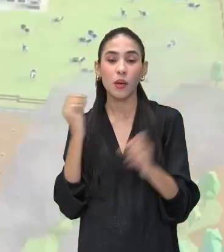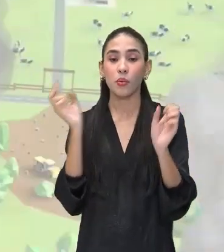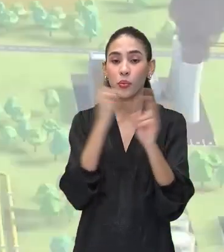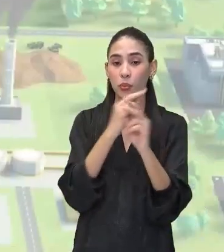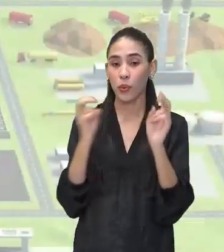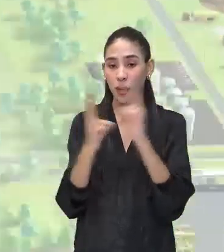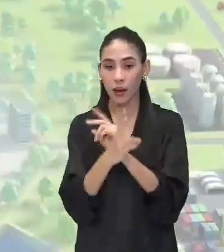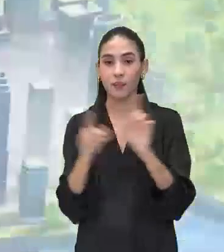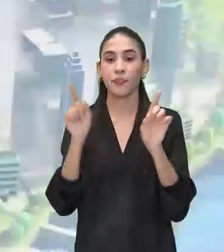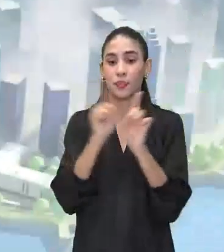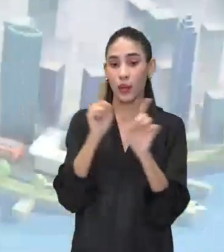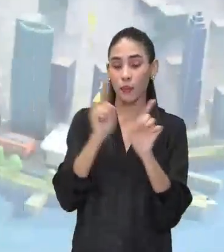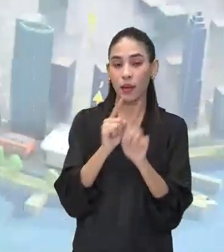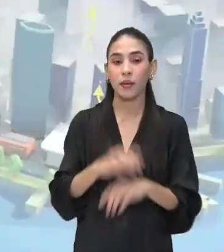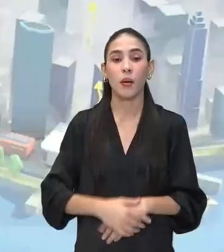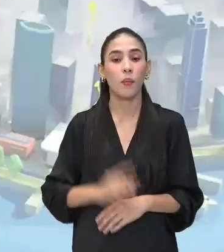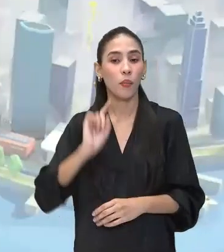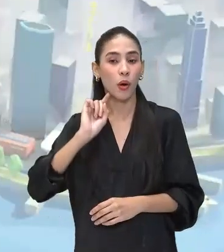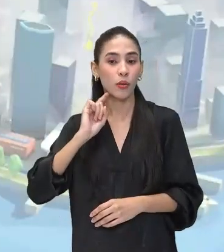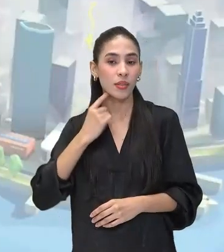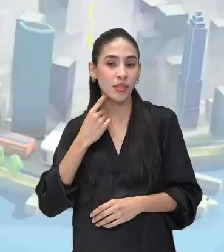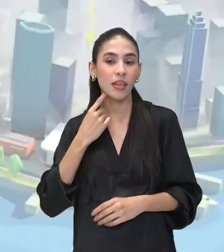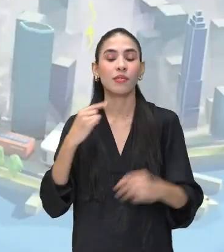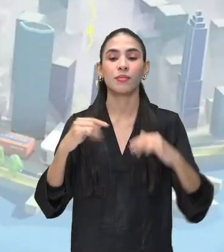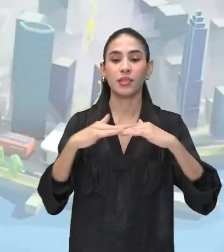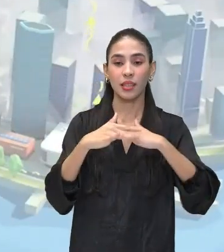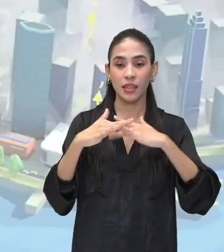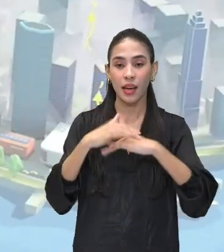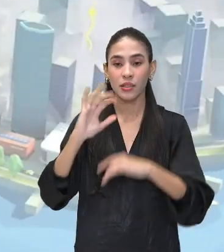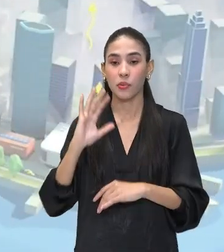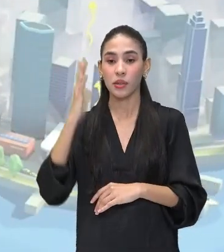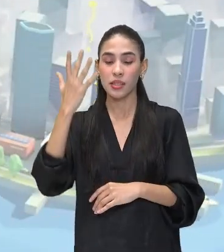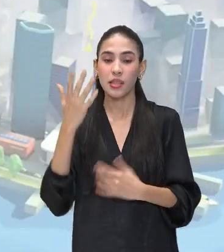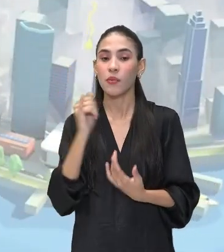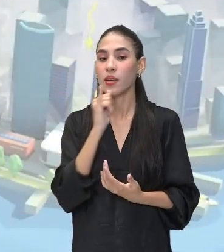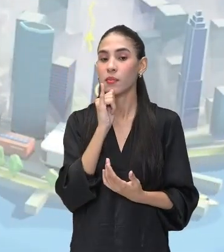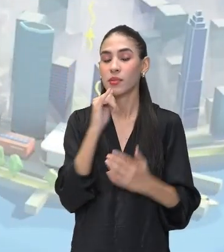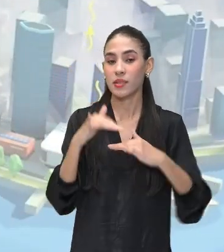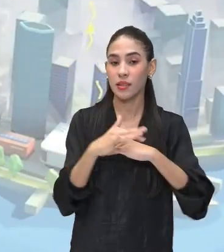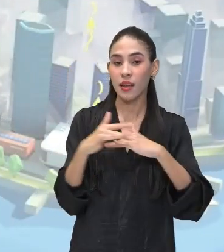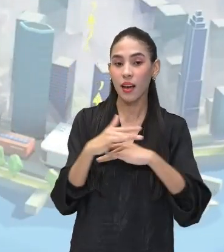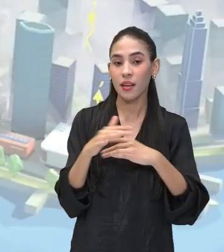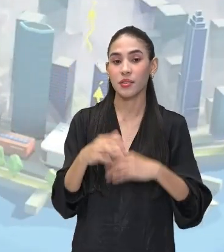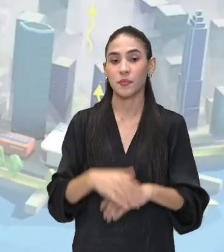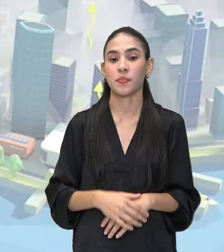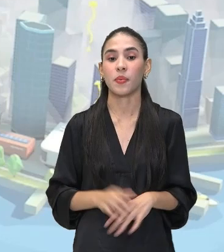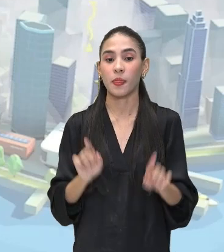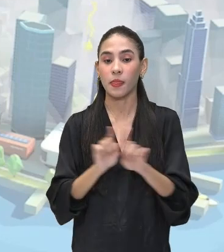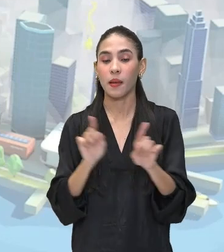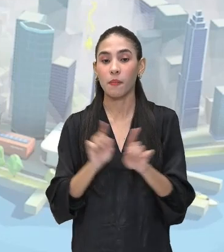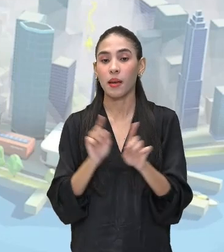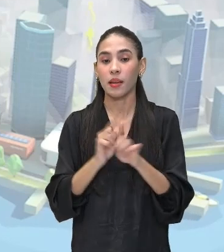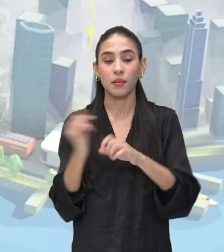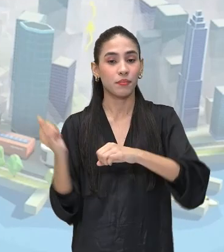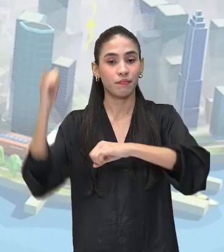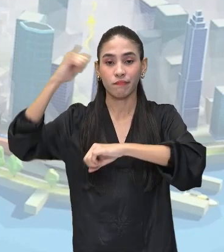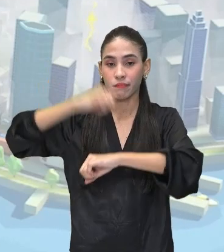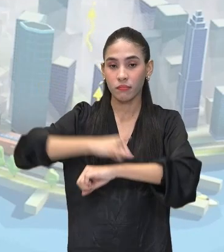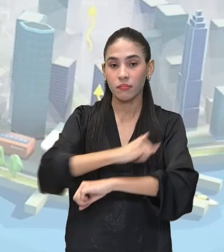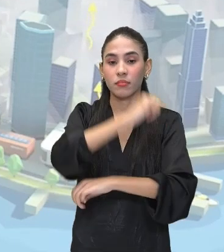a poluição urbana também, né, causado aí pelas cidades, né, o transporte aéreo, os